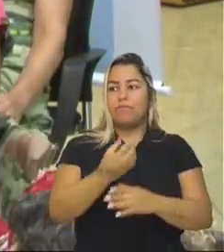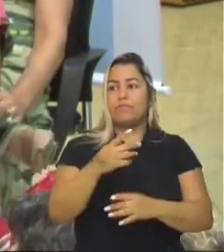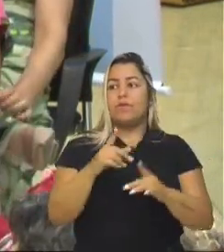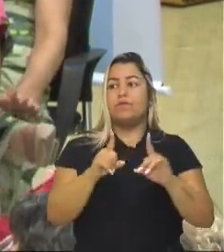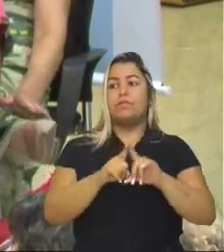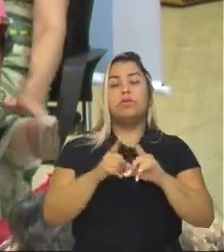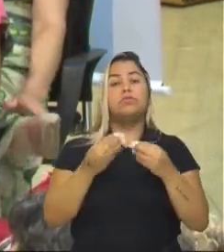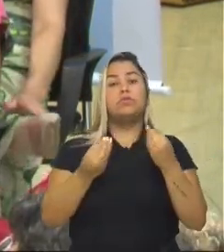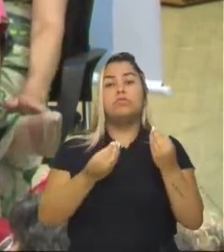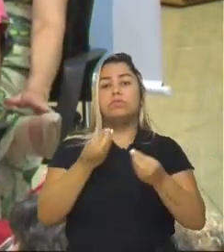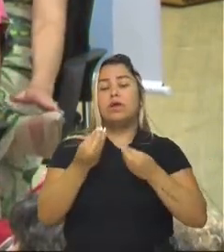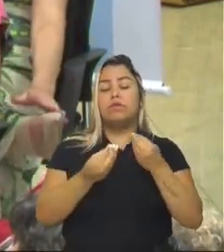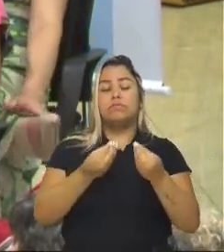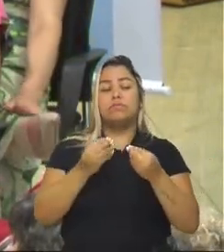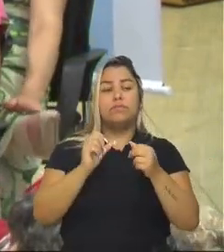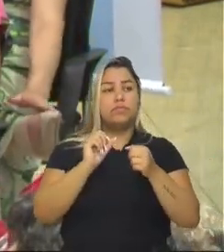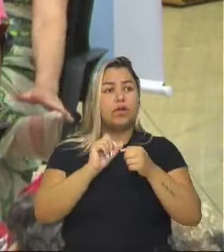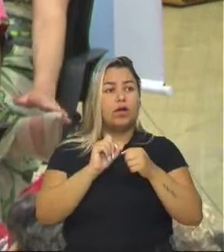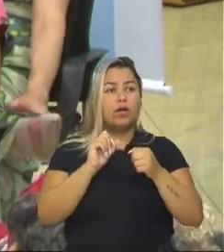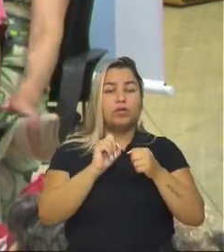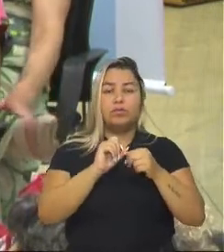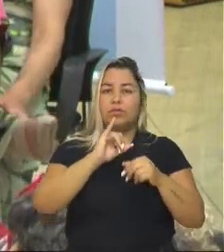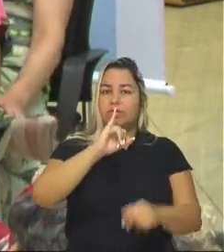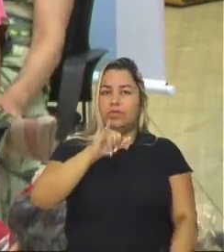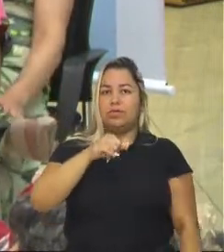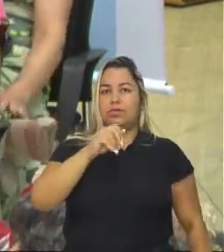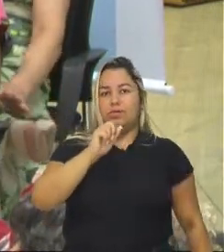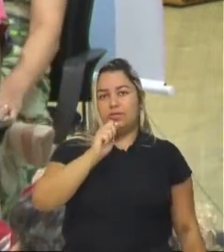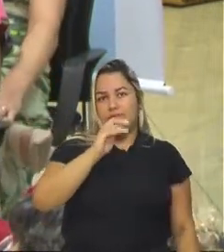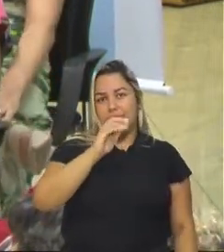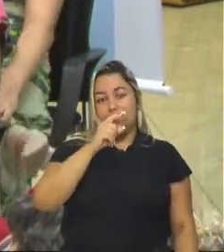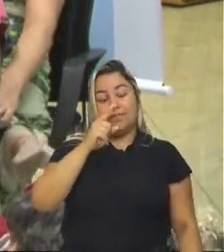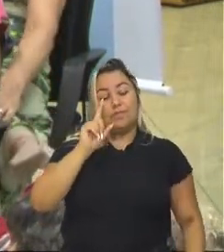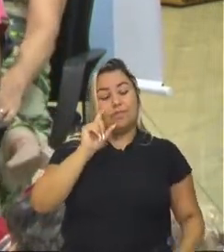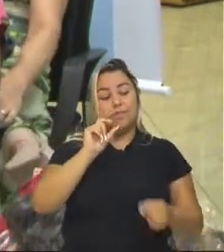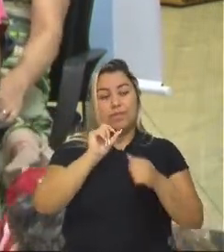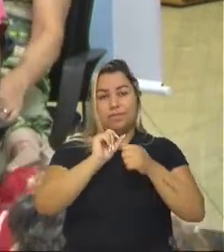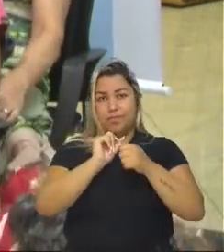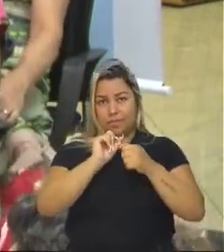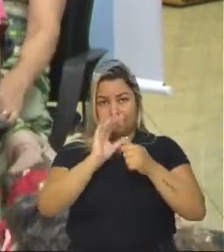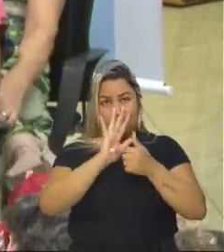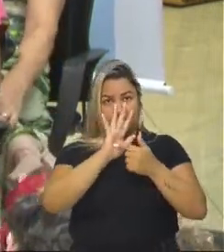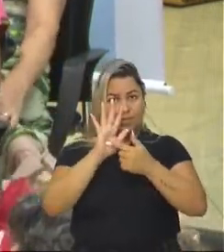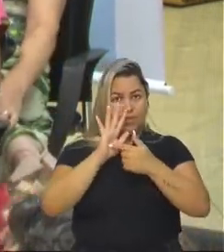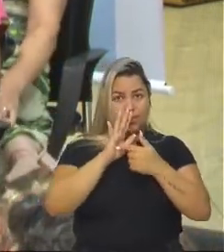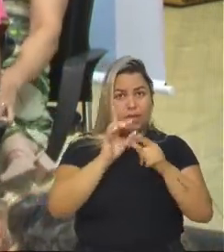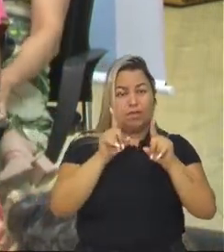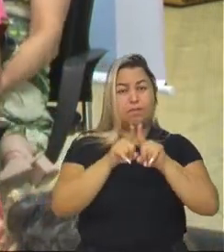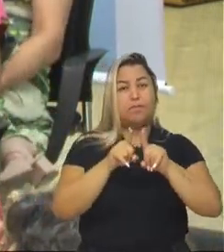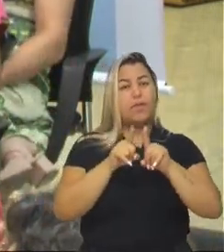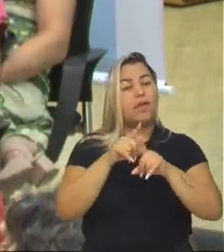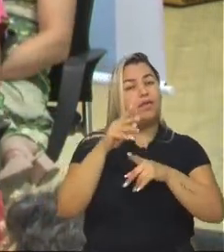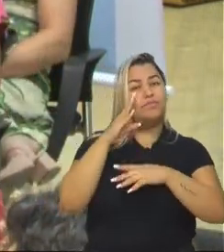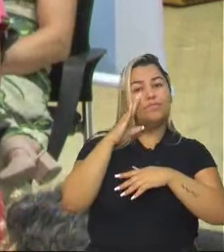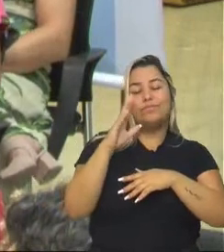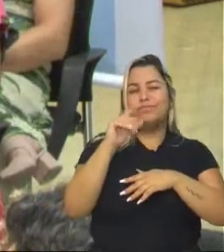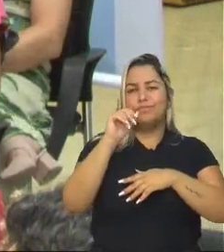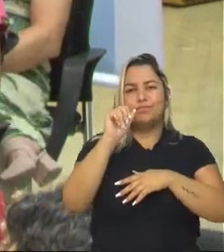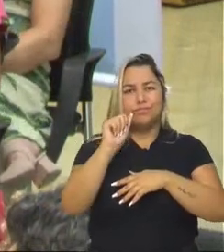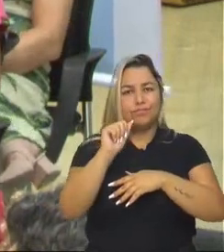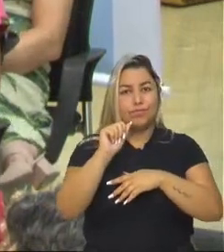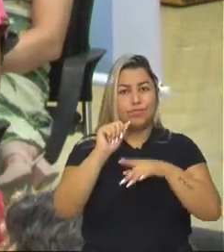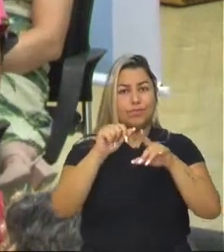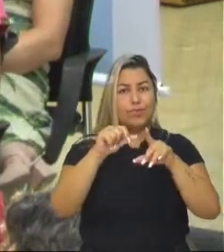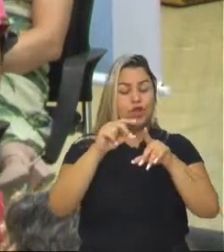ocupando, né? E aí fazer o belo jabá, mas, ao mesmo tempo, trazendo, né, assim, perspectivas inimagináveis de